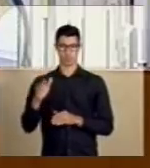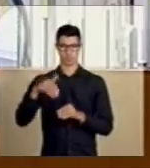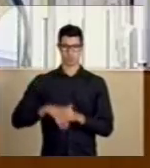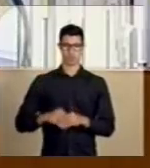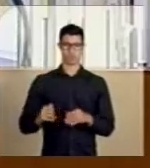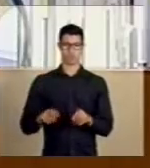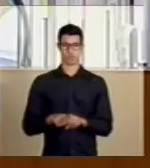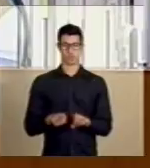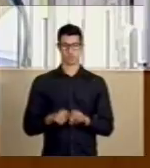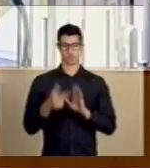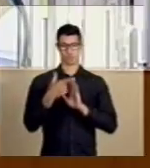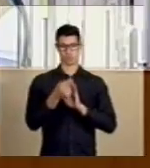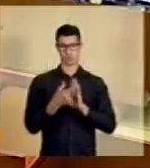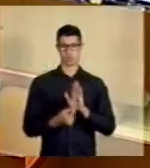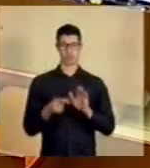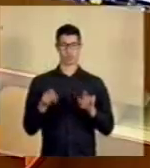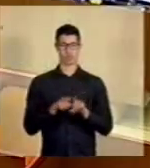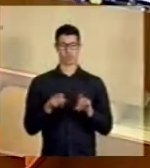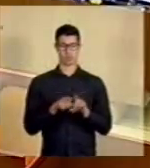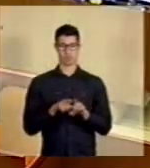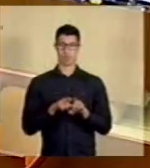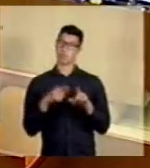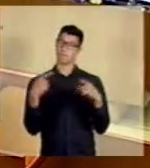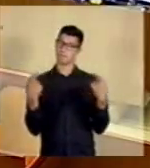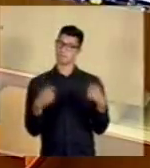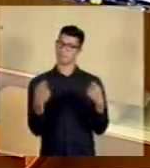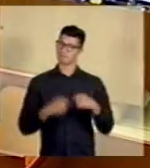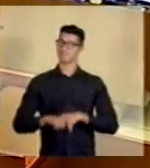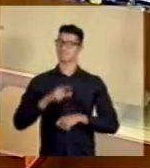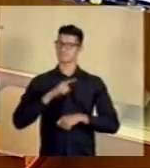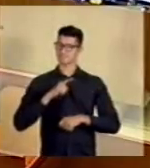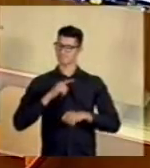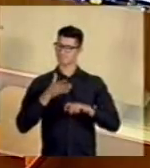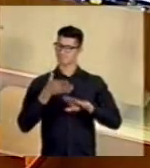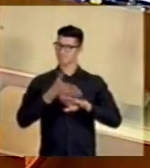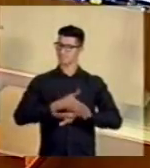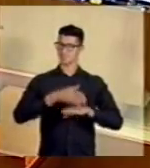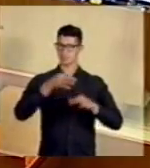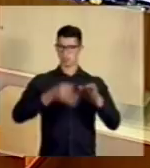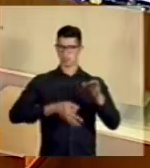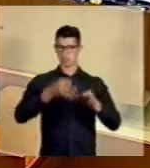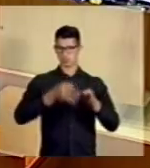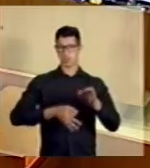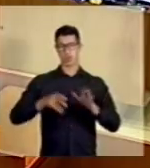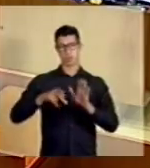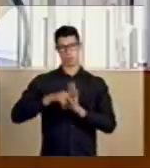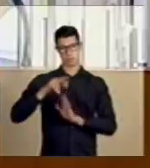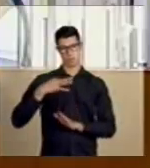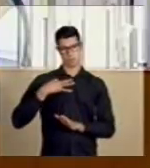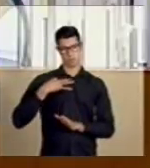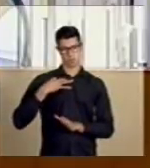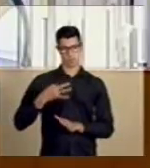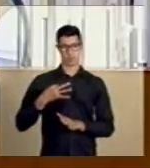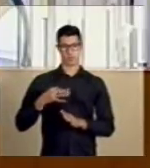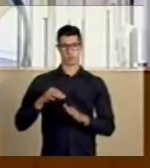ministro... Requisitos e também a necessidade de se adentrar à jurisdição voluntária. Pois não. Então,